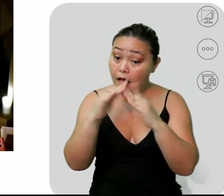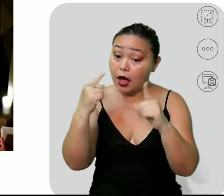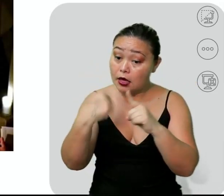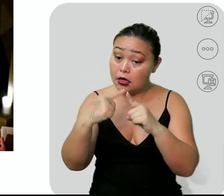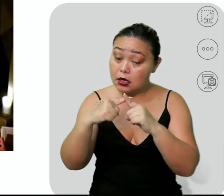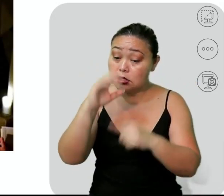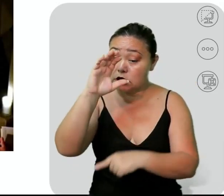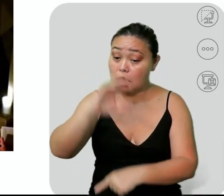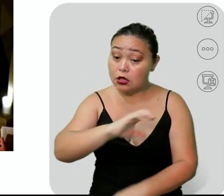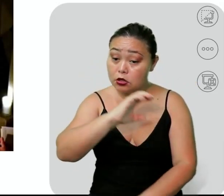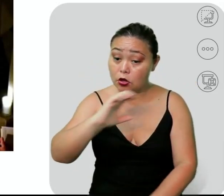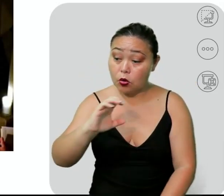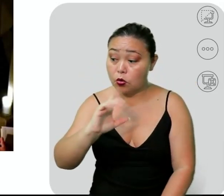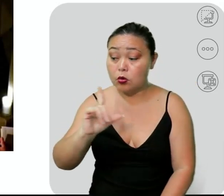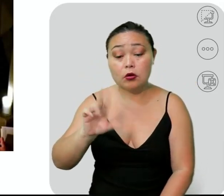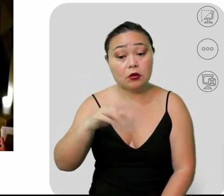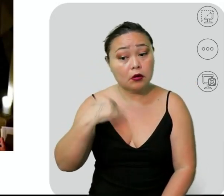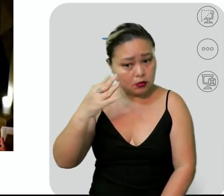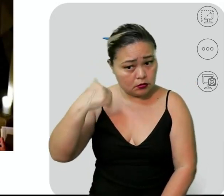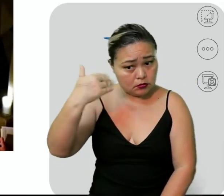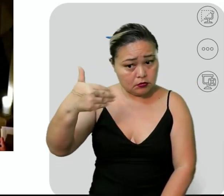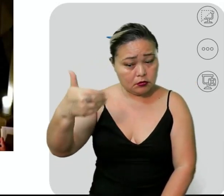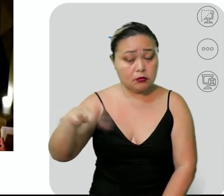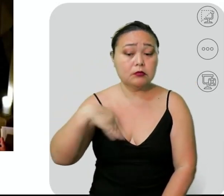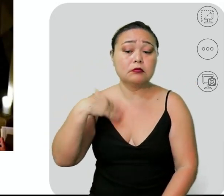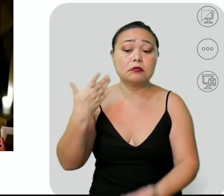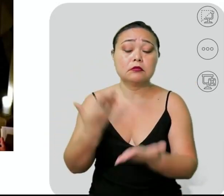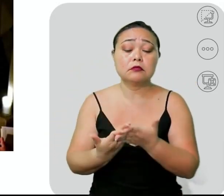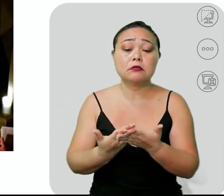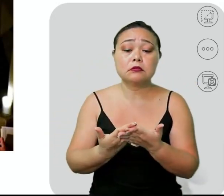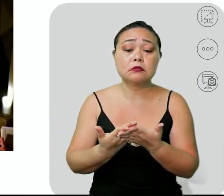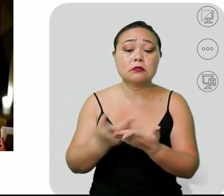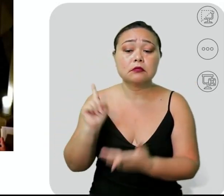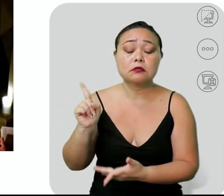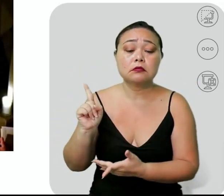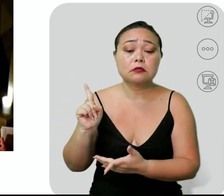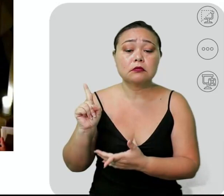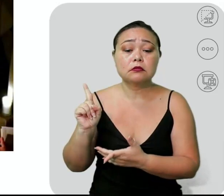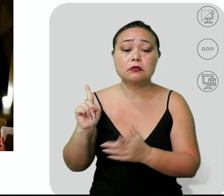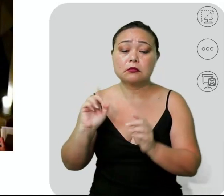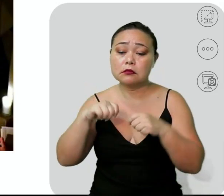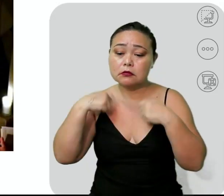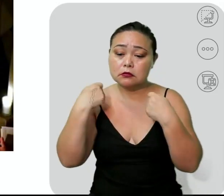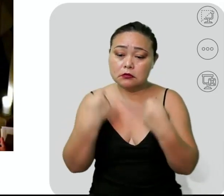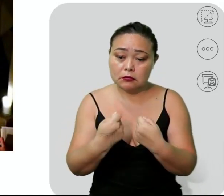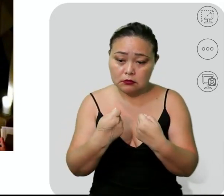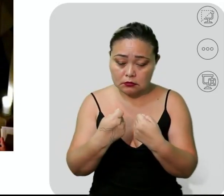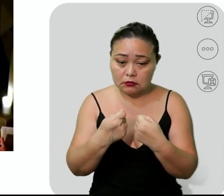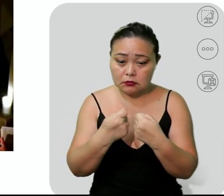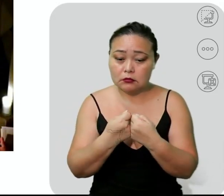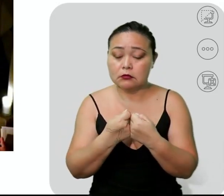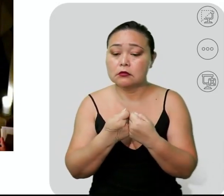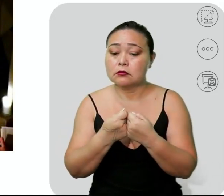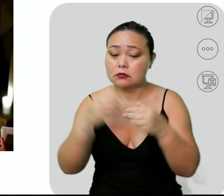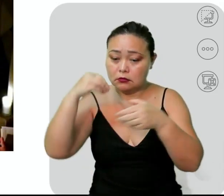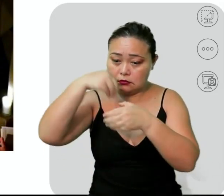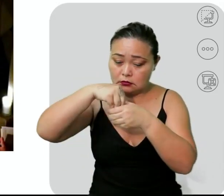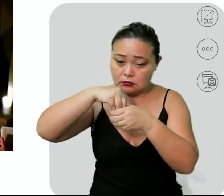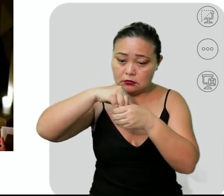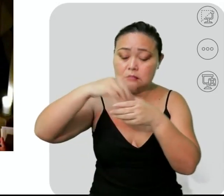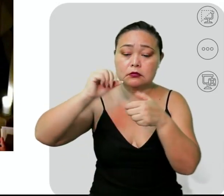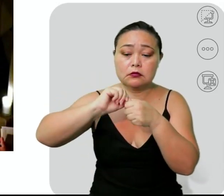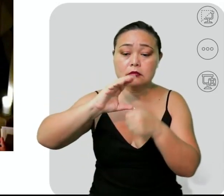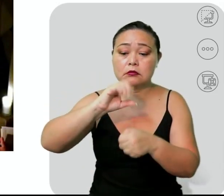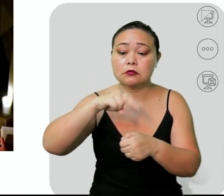um tema que nós vamos adentrar nas próximas aulas. Esses são os mosteiros, os conventos,